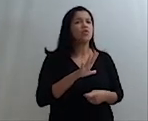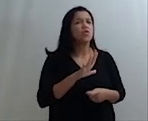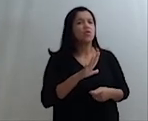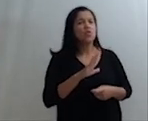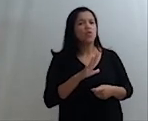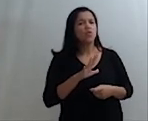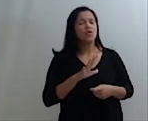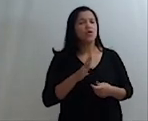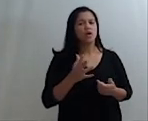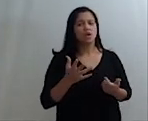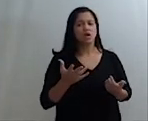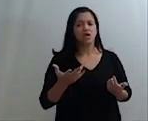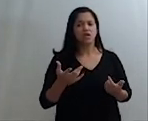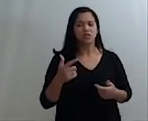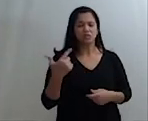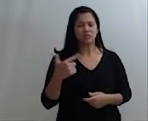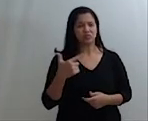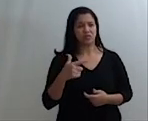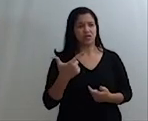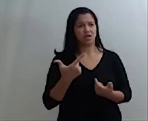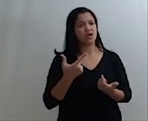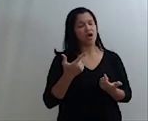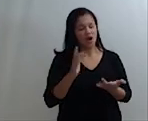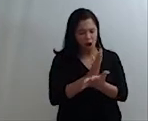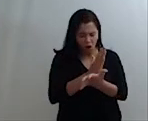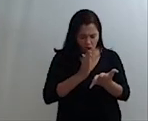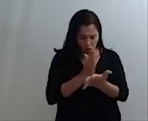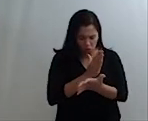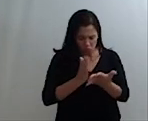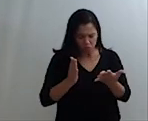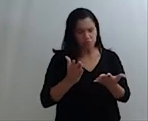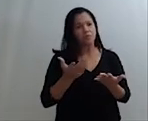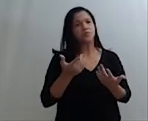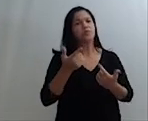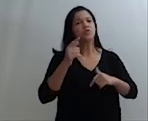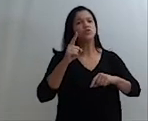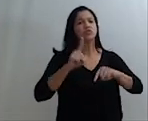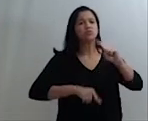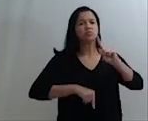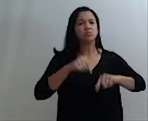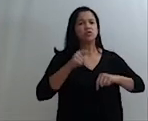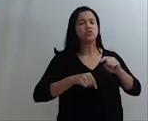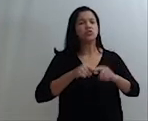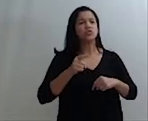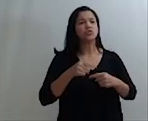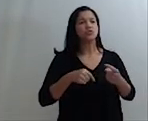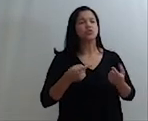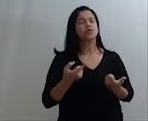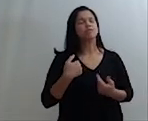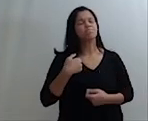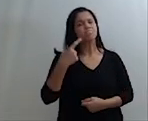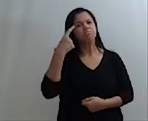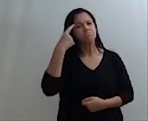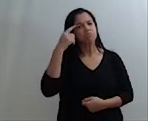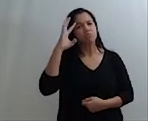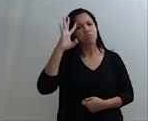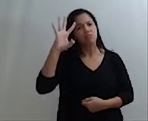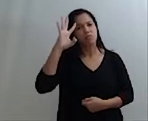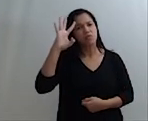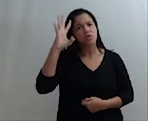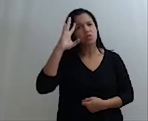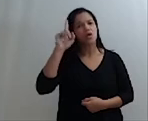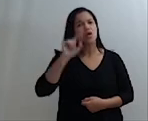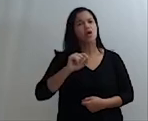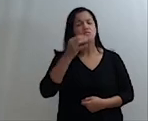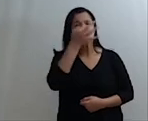a inadequação de outras medidas cautelares E aí o que me traz a essa sustentação